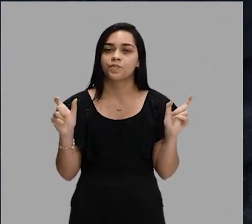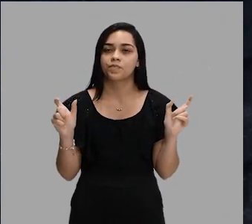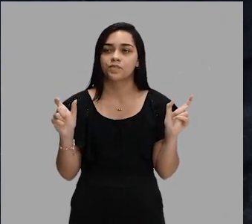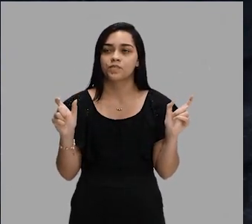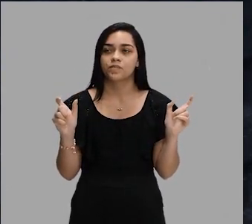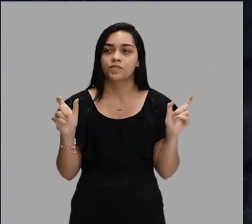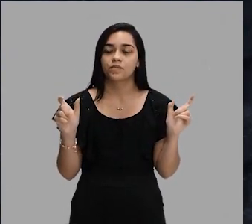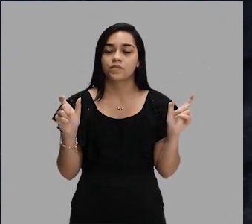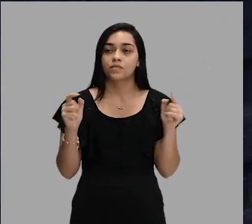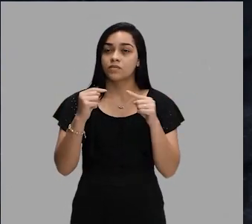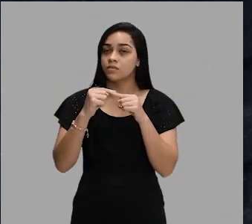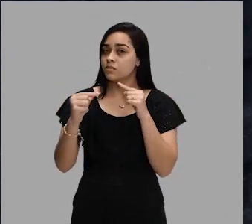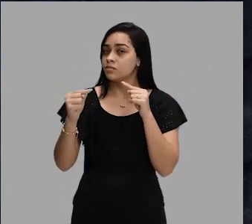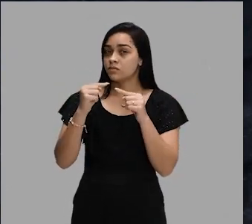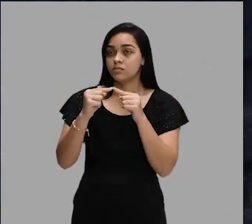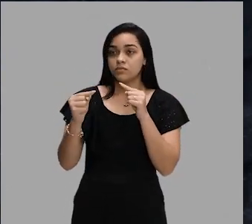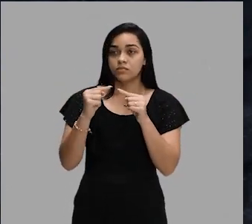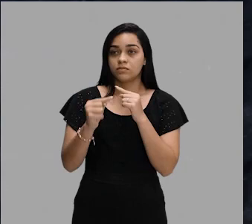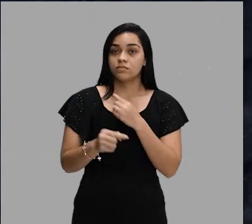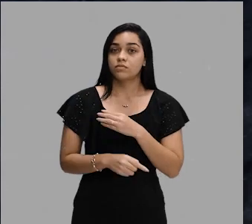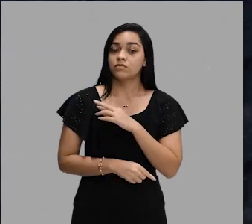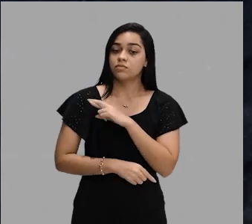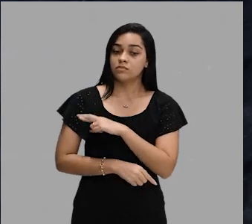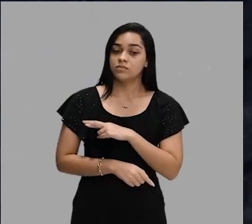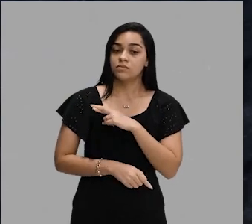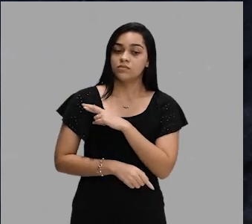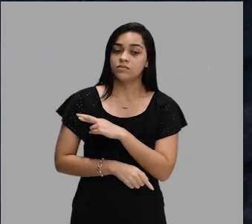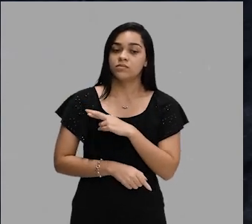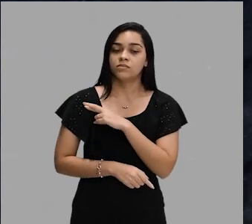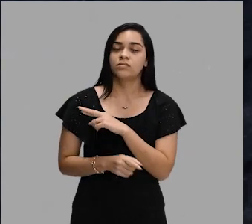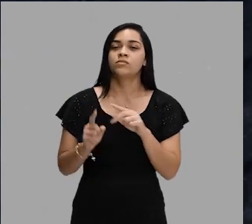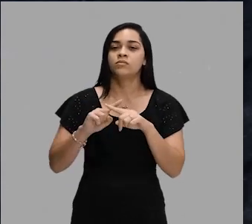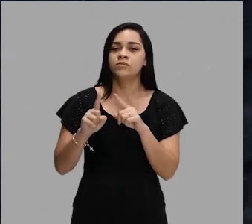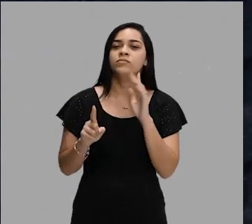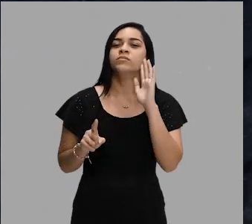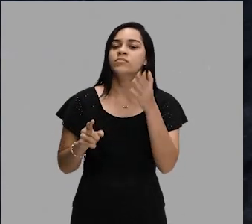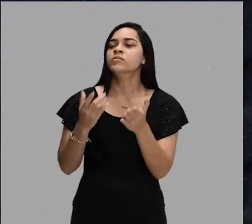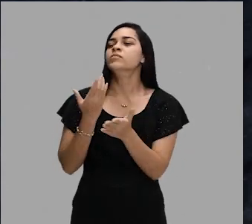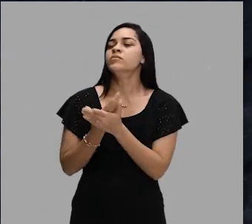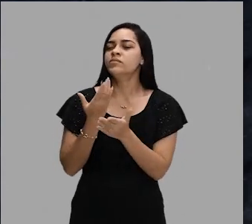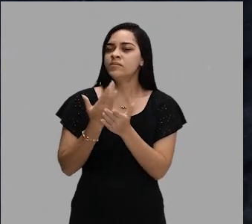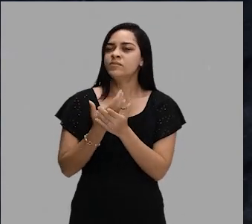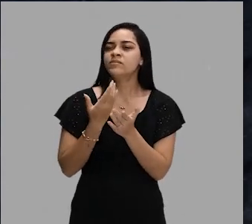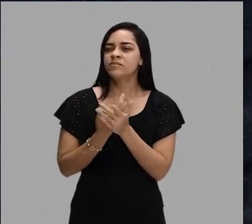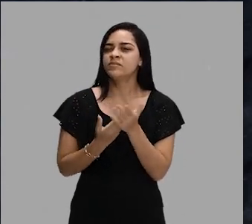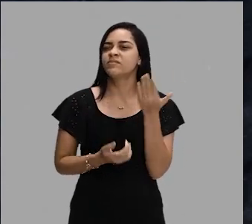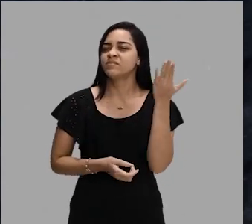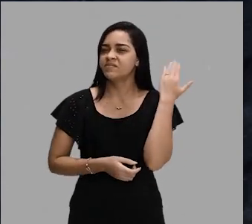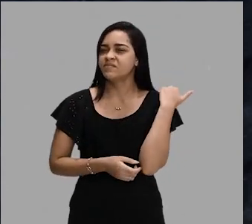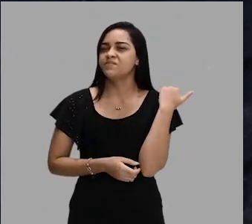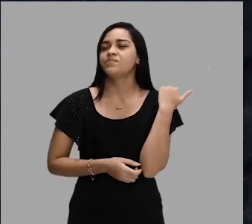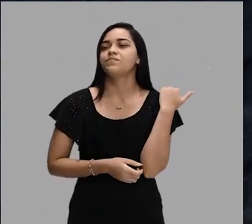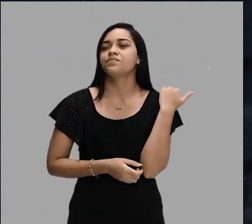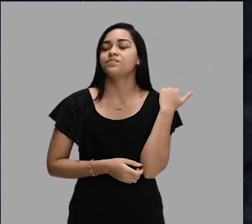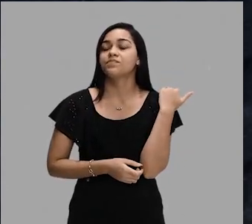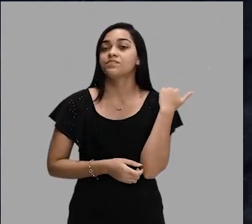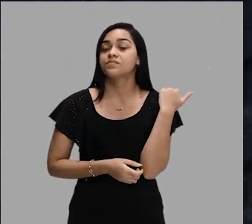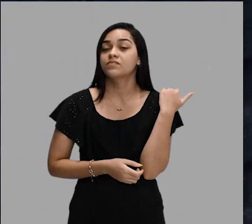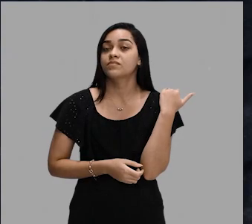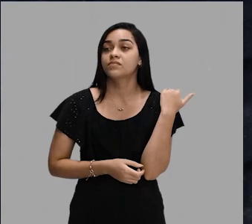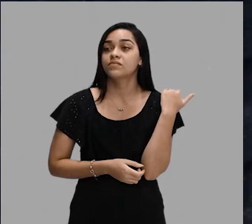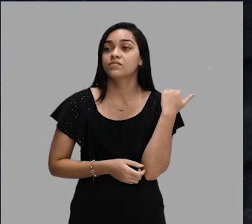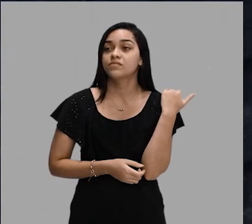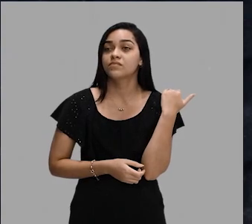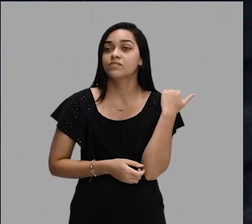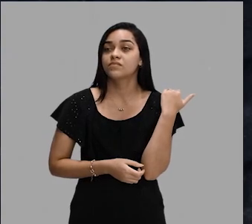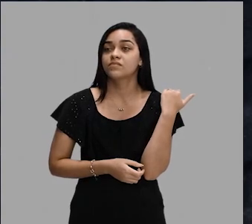contrárias, não está presente no romantismo. Mas vocês já estudaram isso lá atrás no